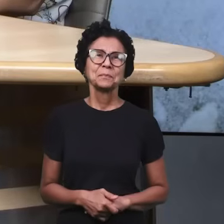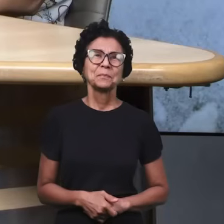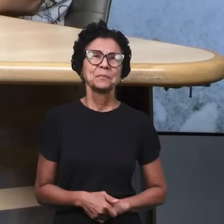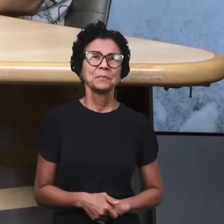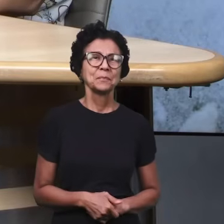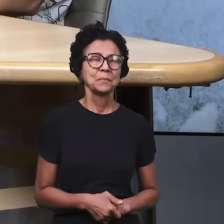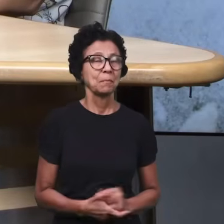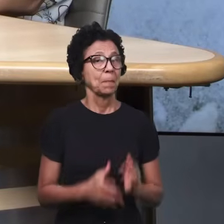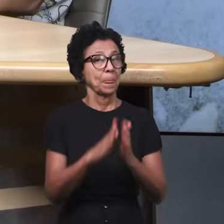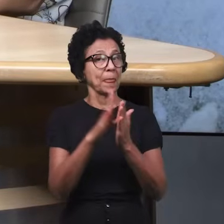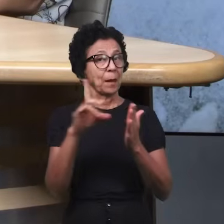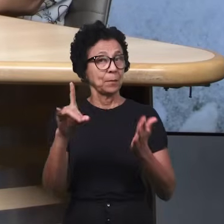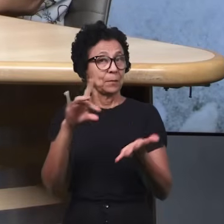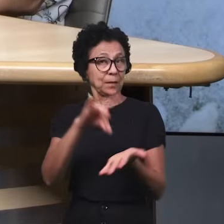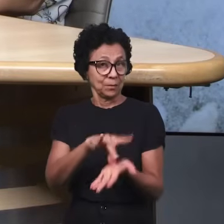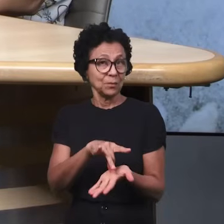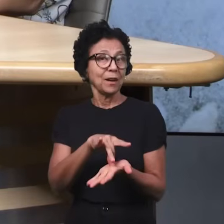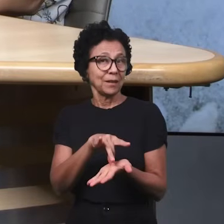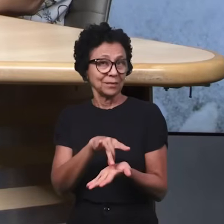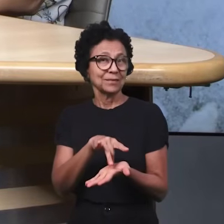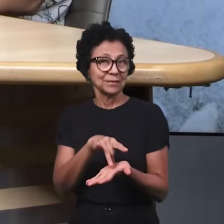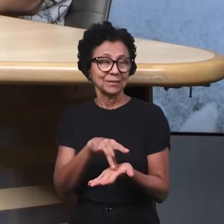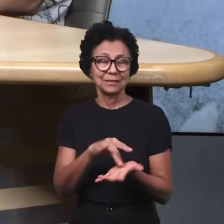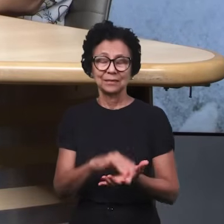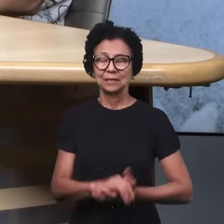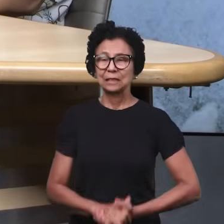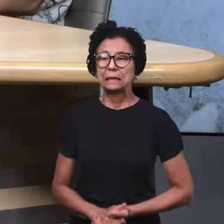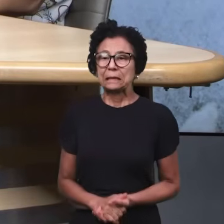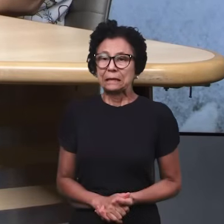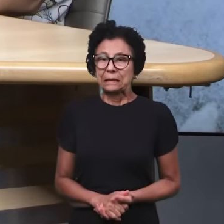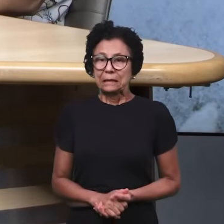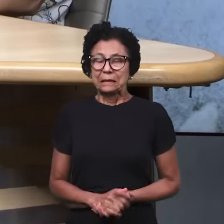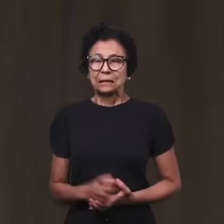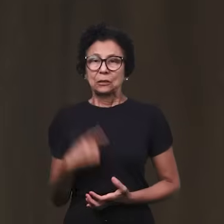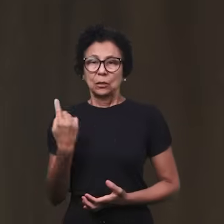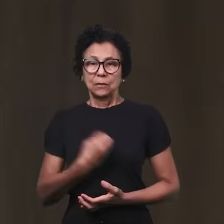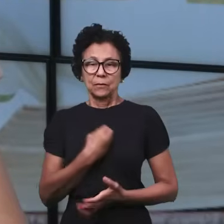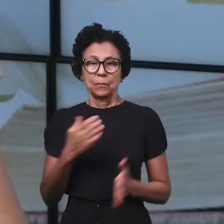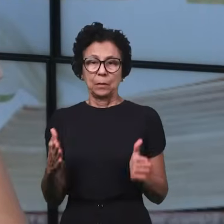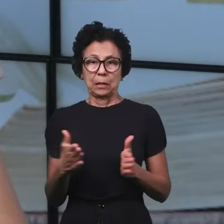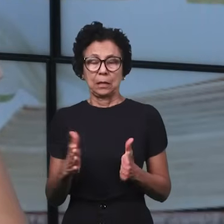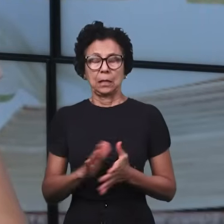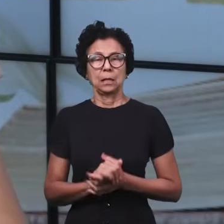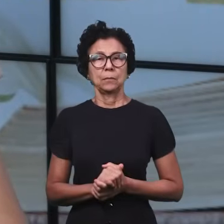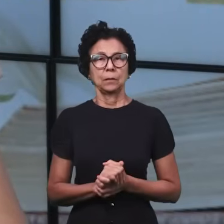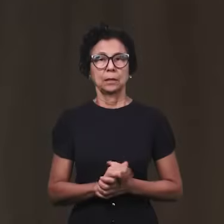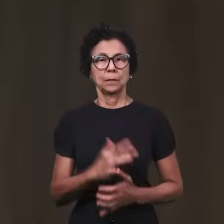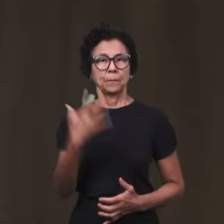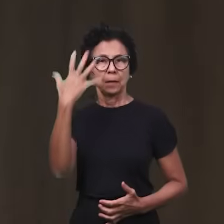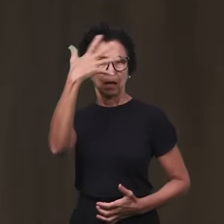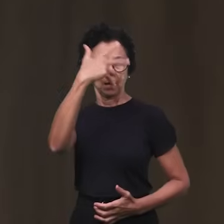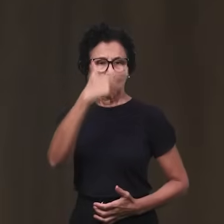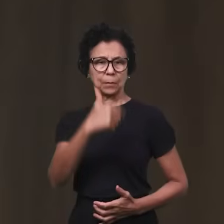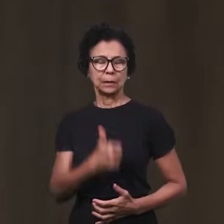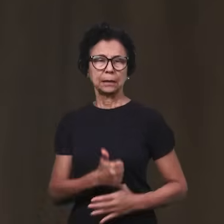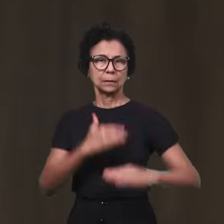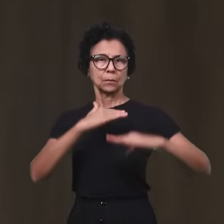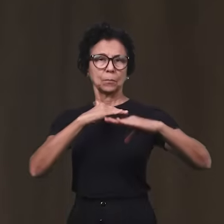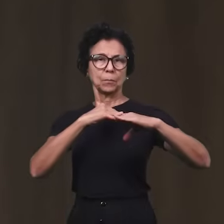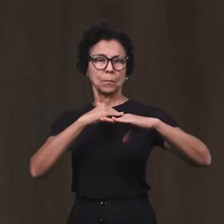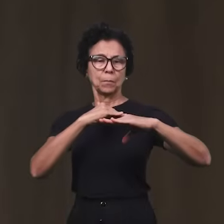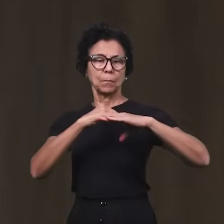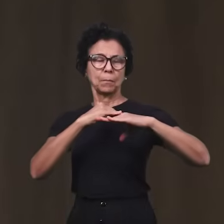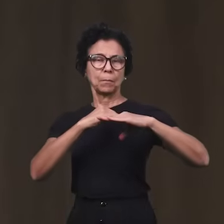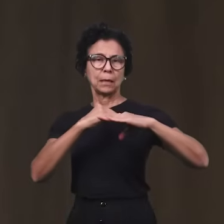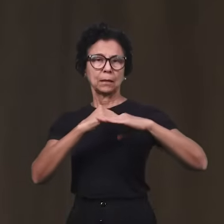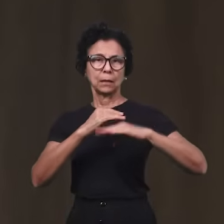como a palavra de Deus é atual para os nossos dias, né? Nós vivemos dias que há um padrão de beleza determinado pela